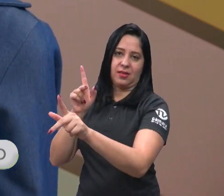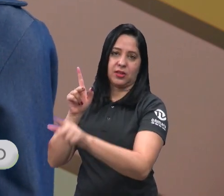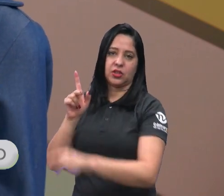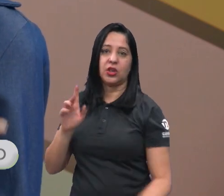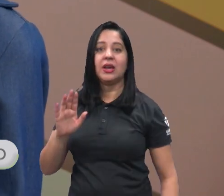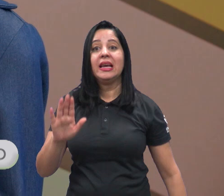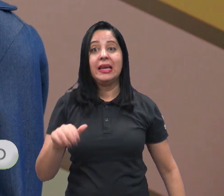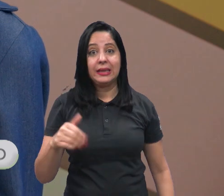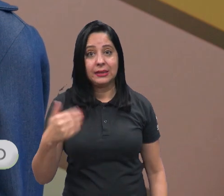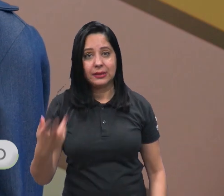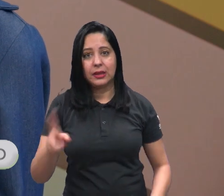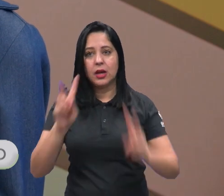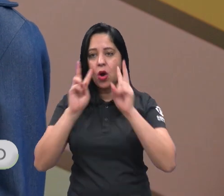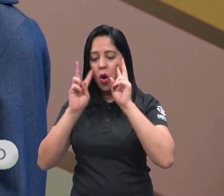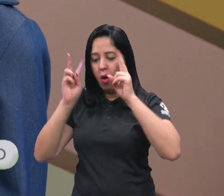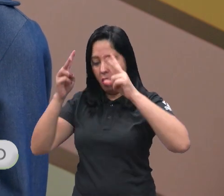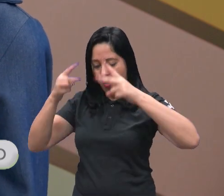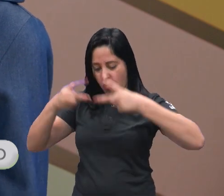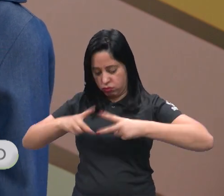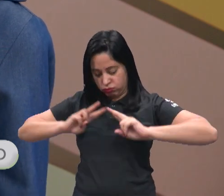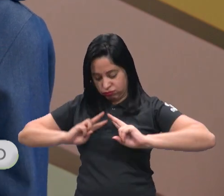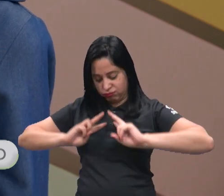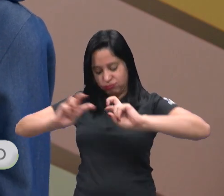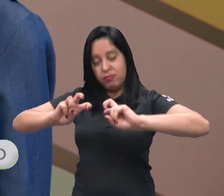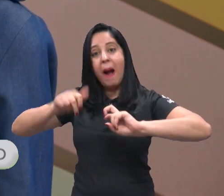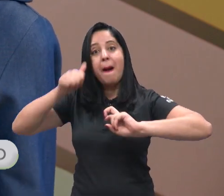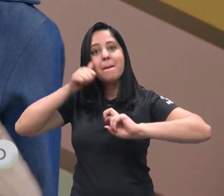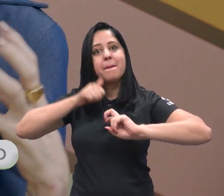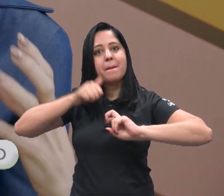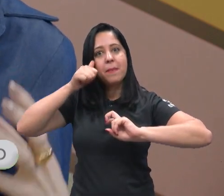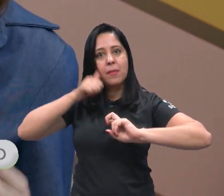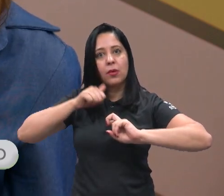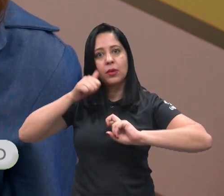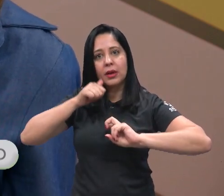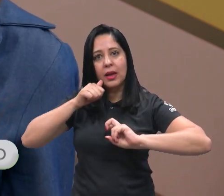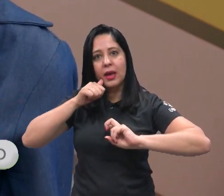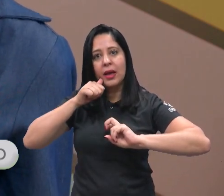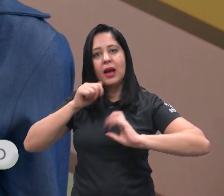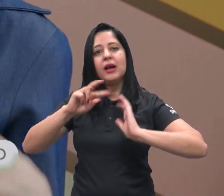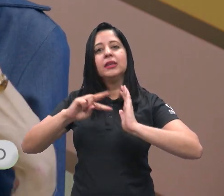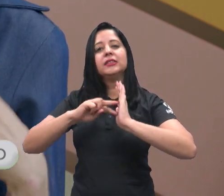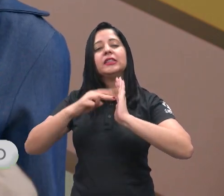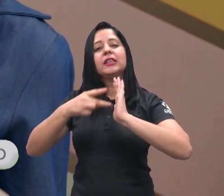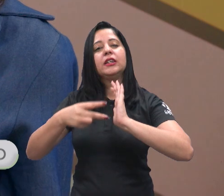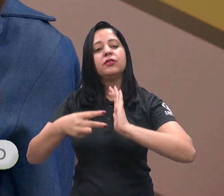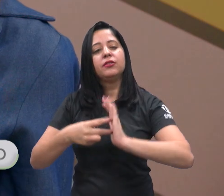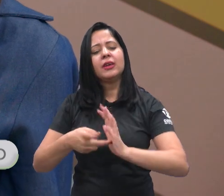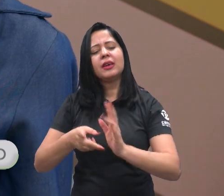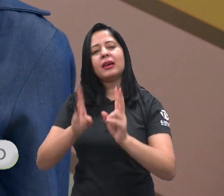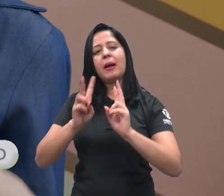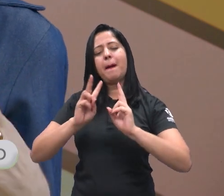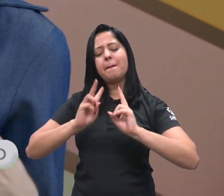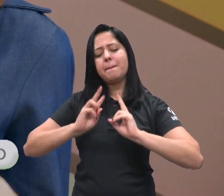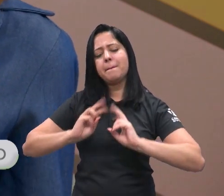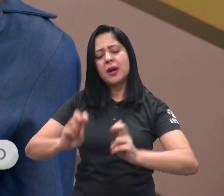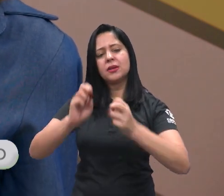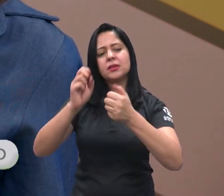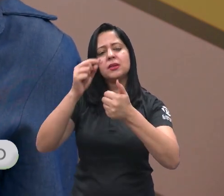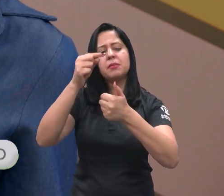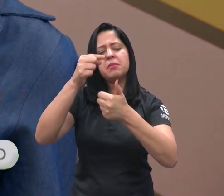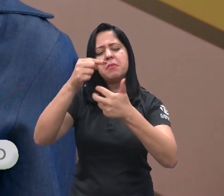do autoconhecimento feminino, a gente vai olhar para essas mazelas, para essas chagas da